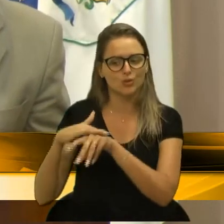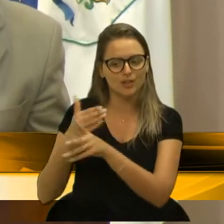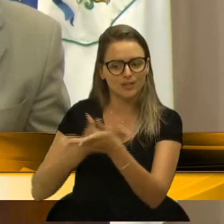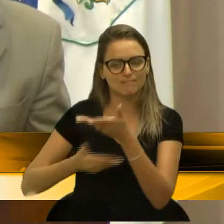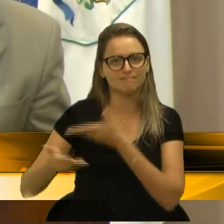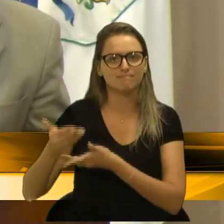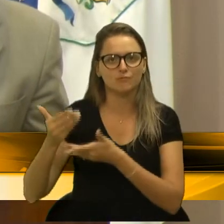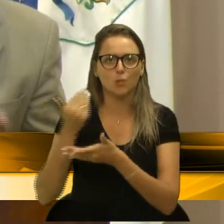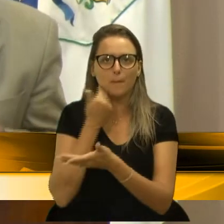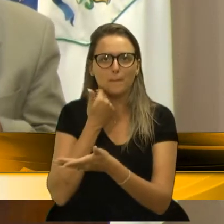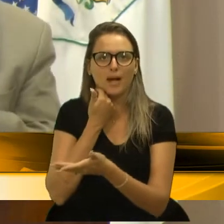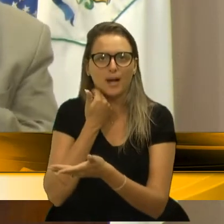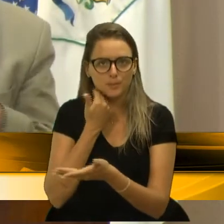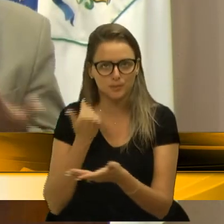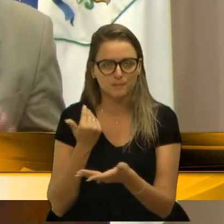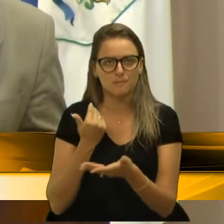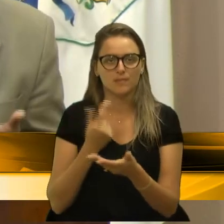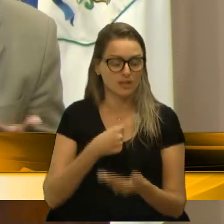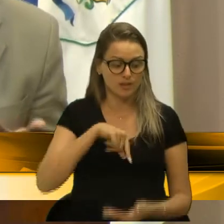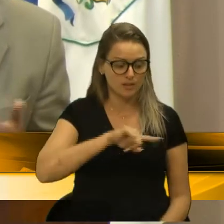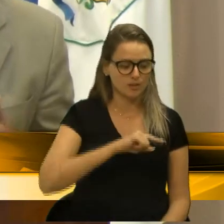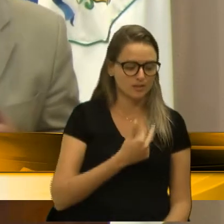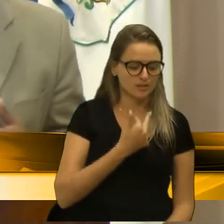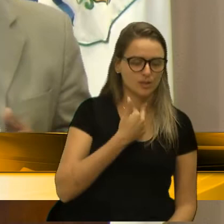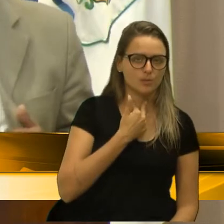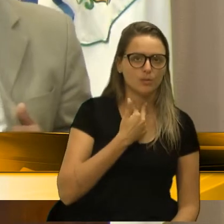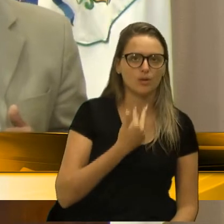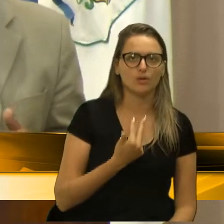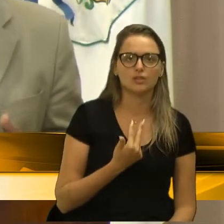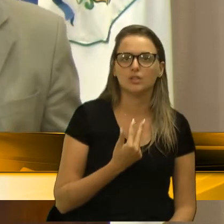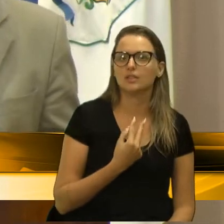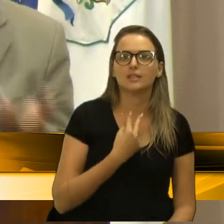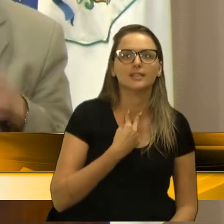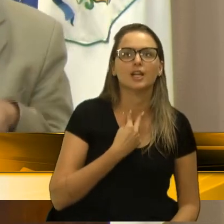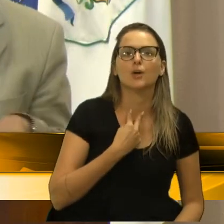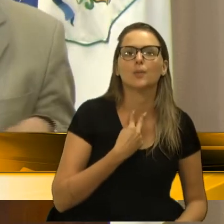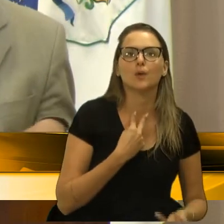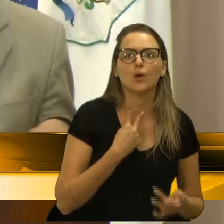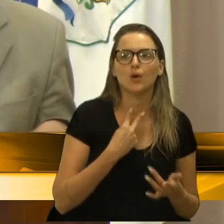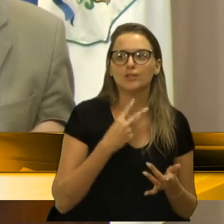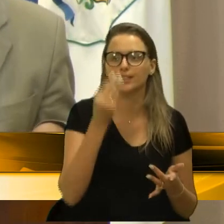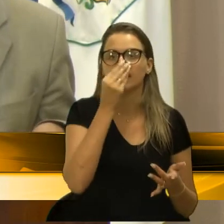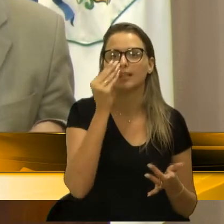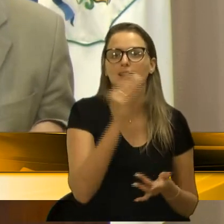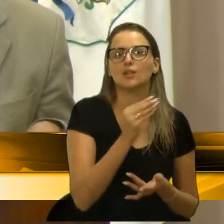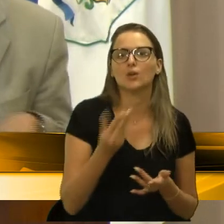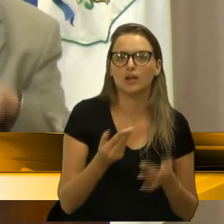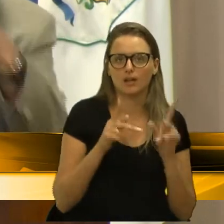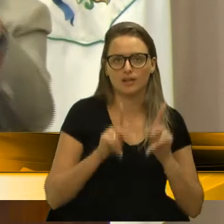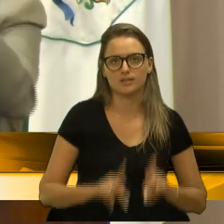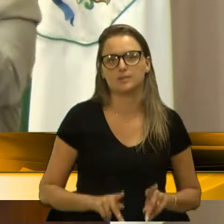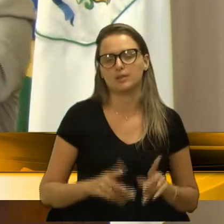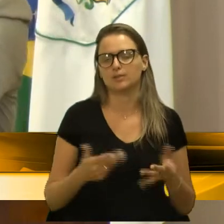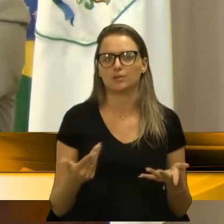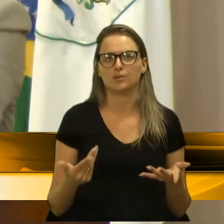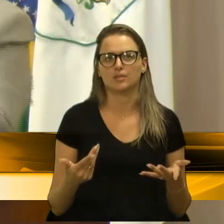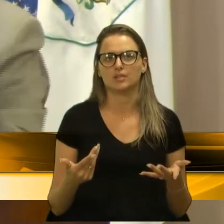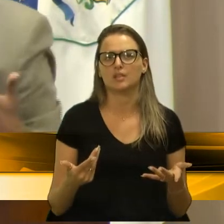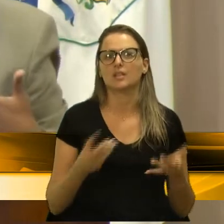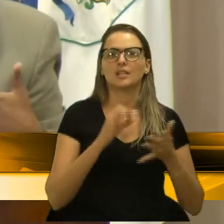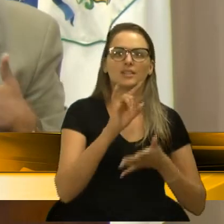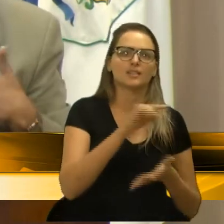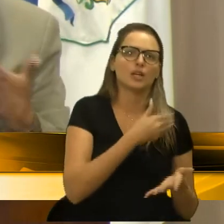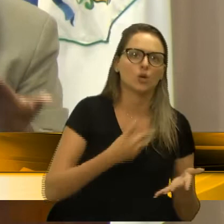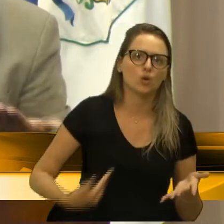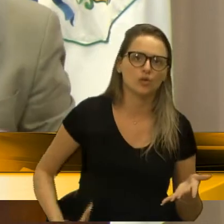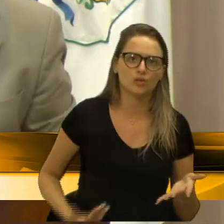diferente. Então, a gente não pode se tornar indiferente à situação dessas pessoas. Indiferente se estiver no poder público, é